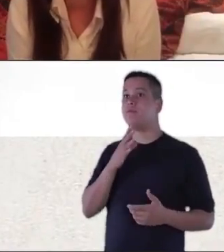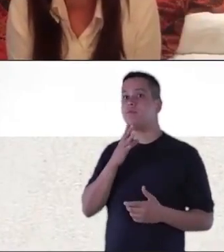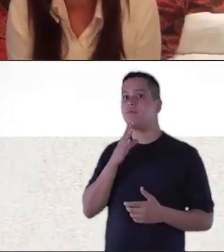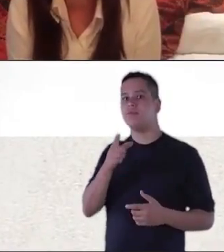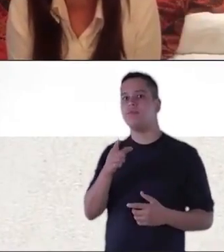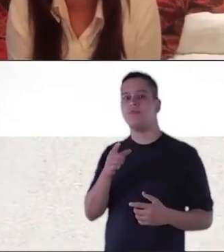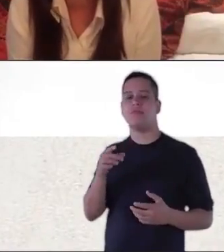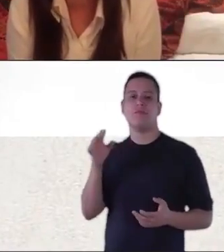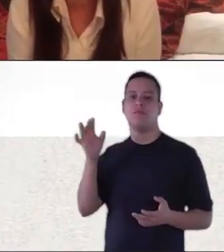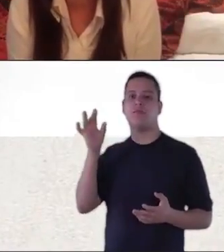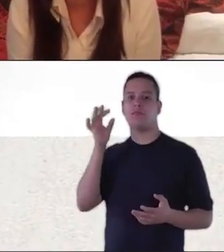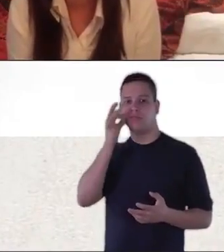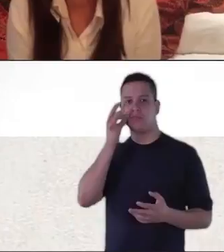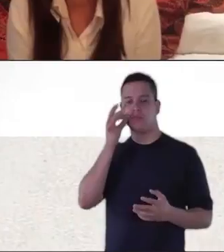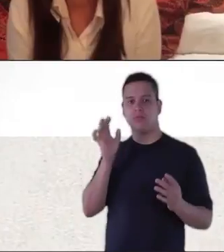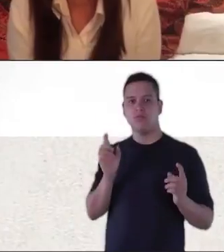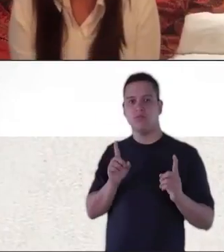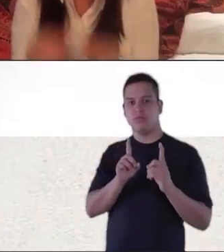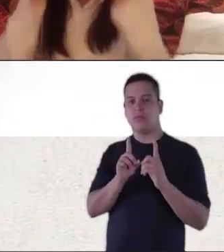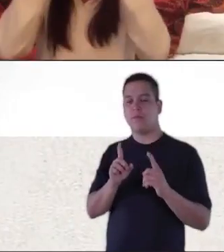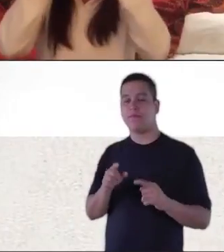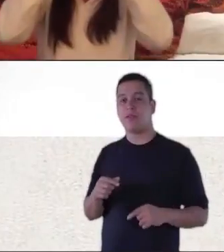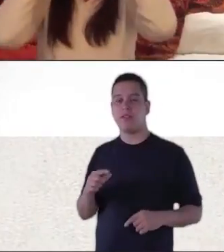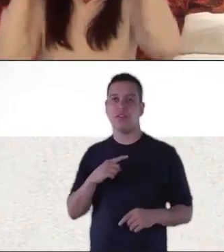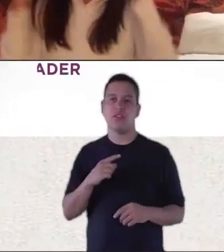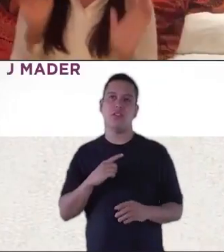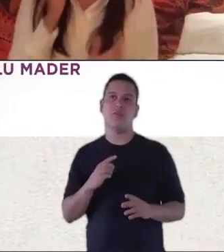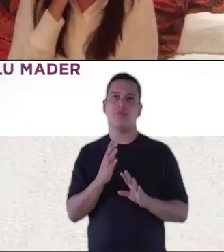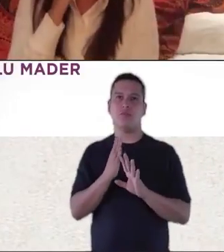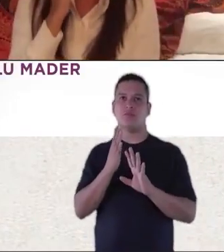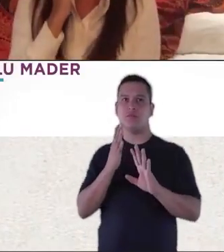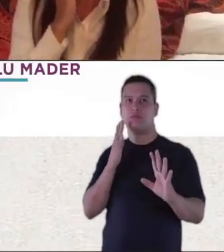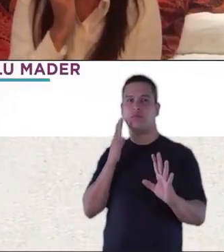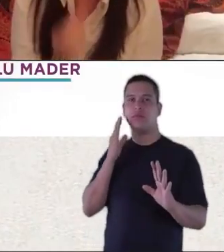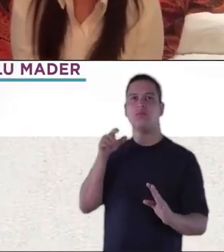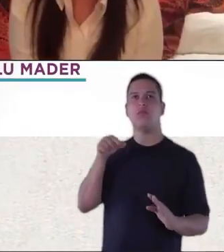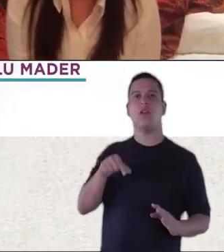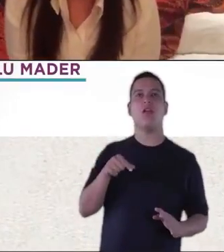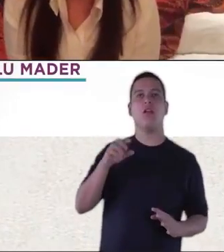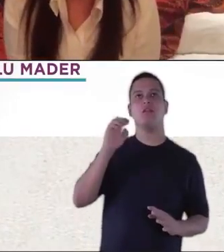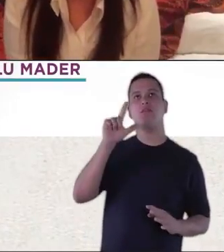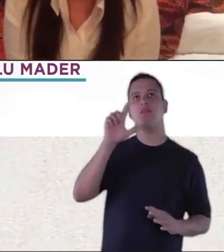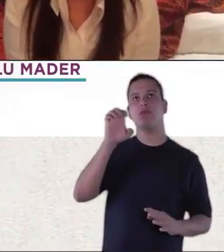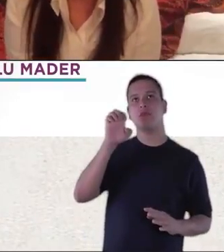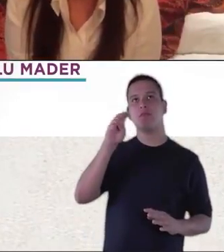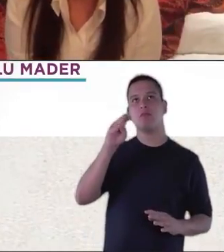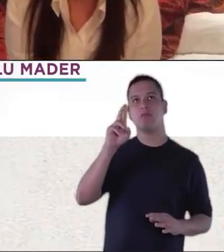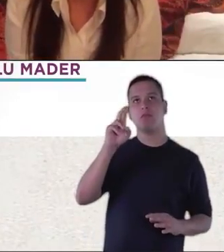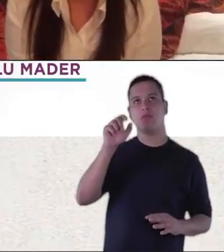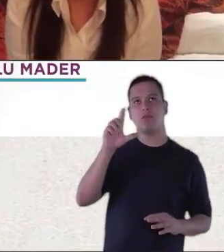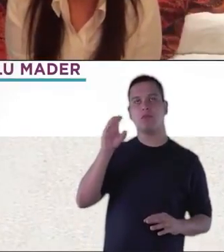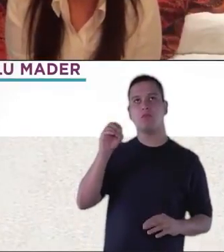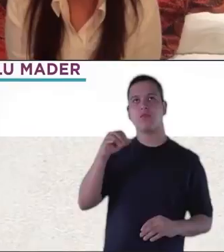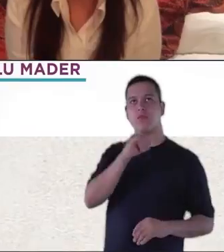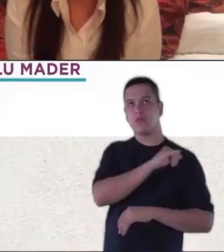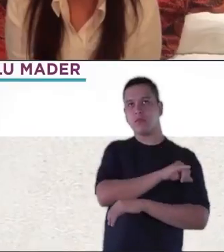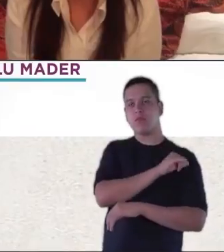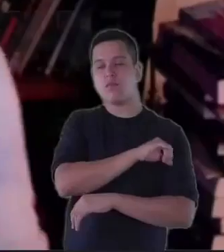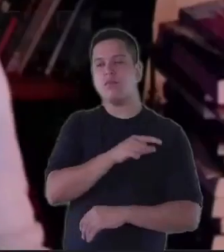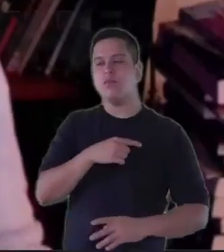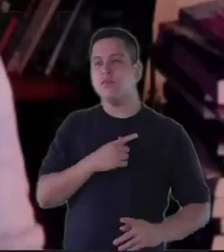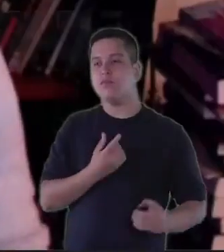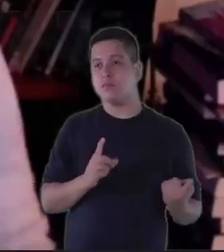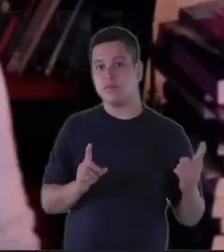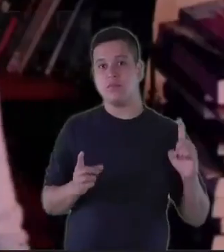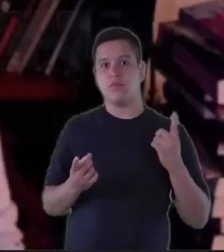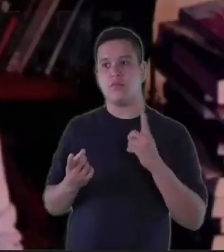na fila ali dos autógrafos, aqui numa livraria, acho que aqui no Leblon, em Ipanema. Daí ele chegou, falou: meu nome é Luiz